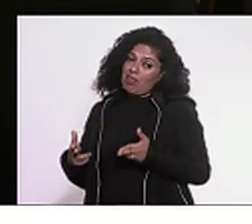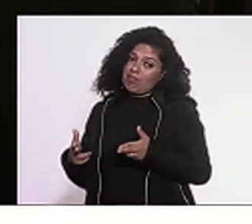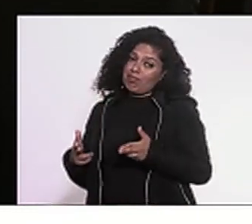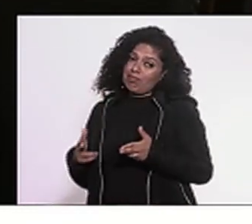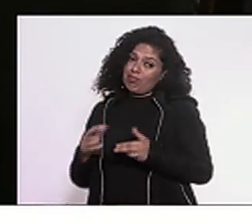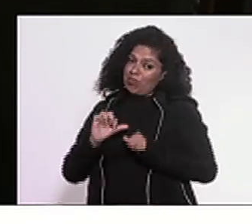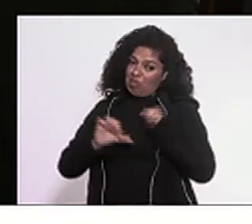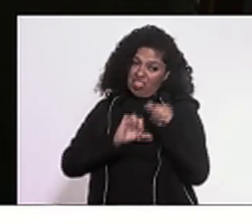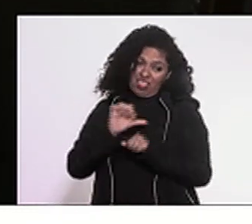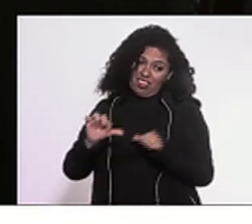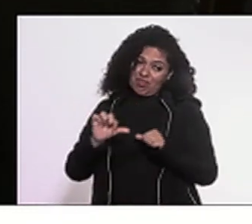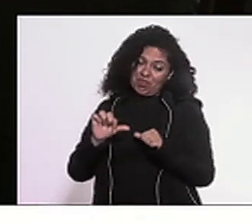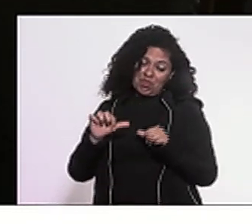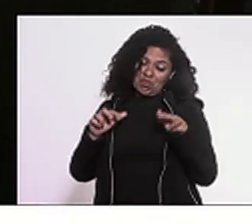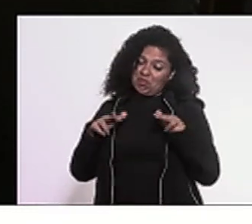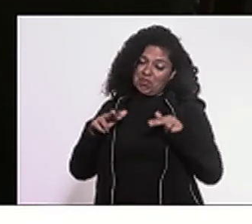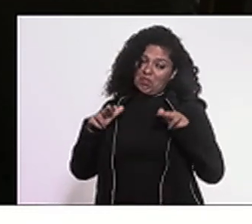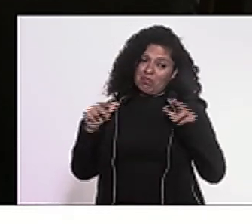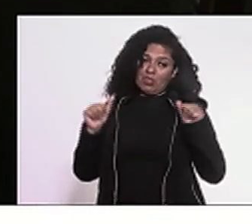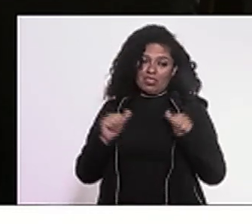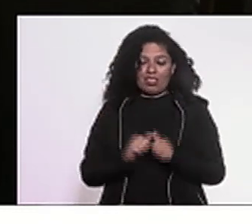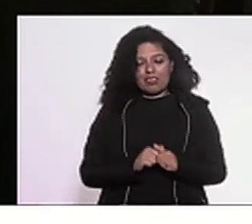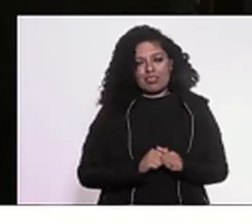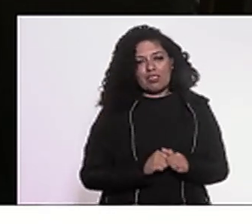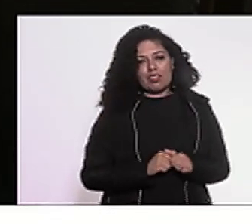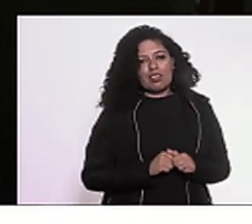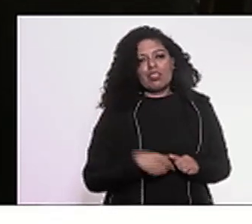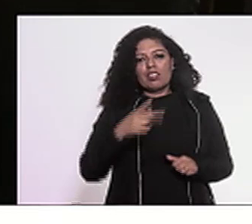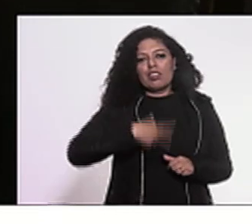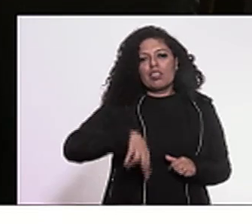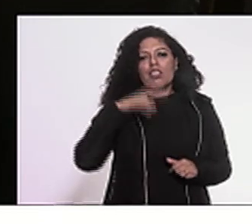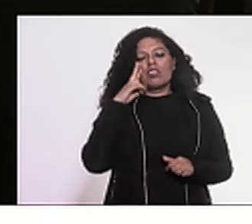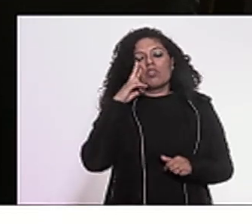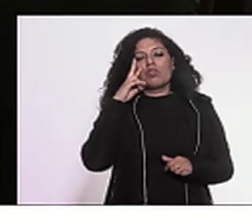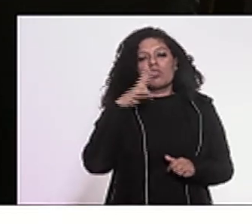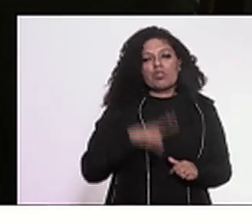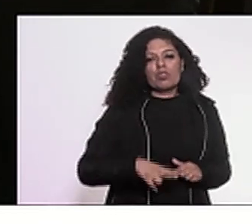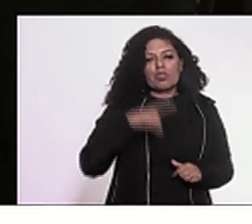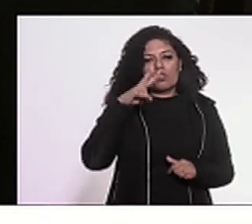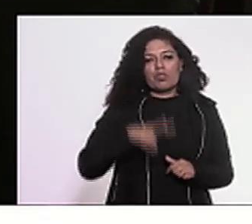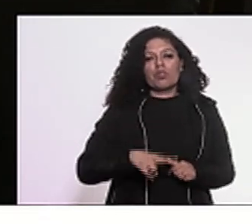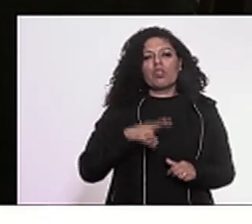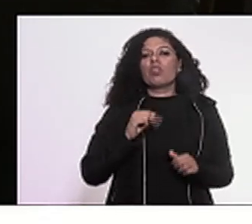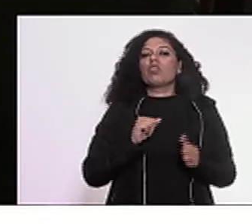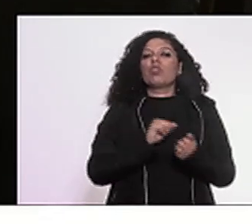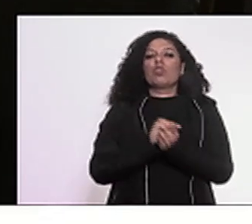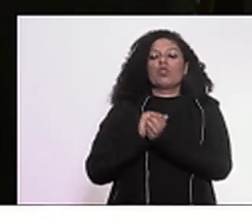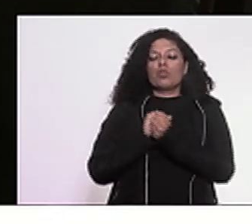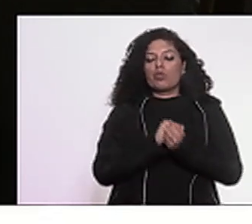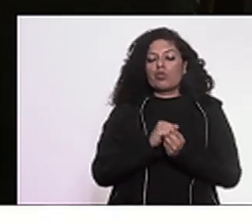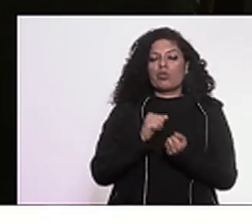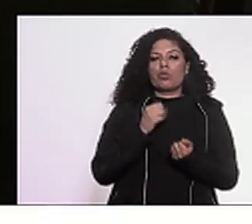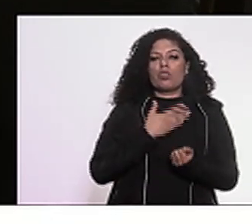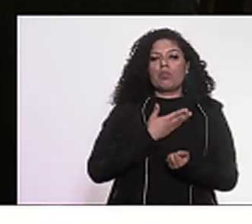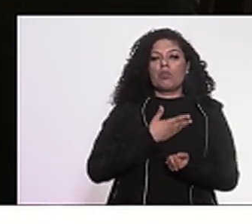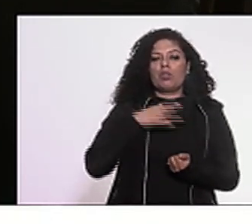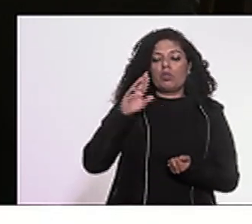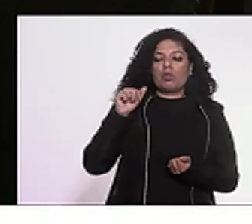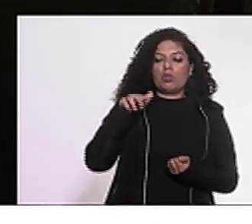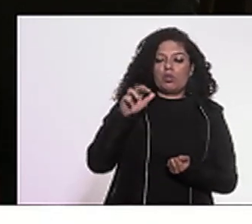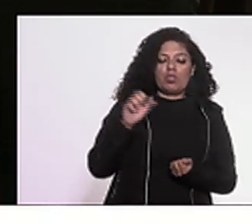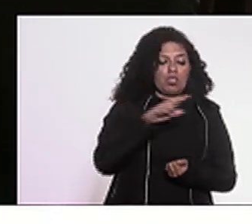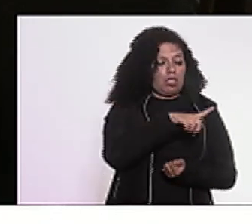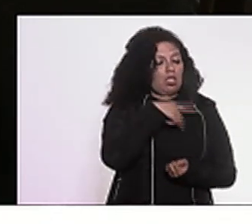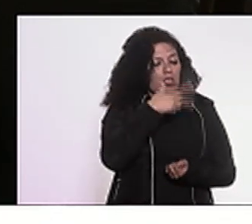não existem. Nós temos, aqui acompanhando o que o companheiro Renê também já tinha colocado,